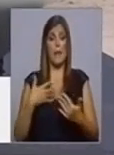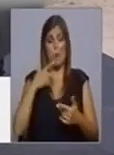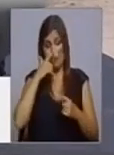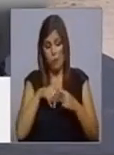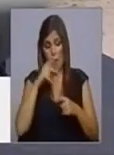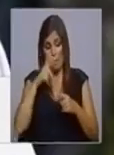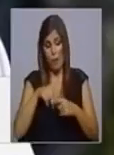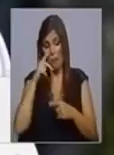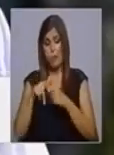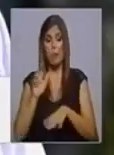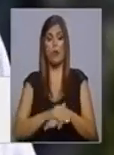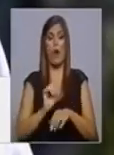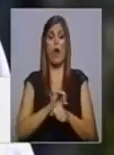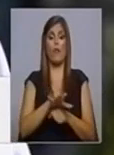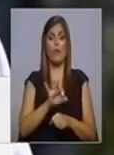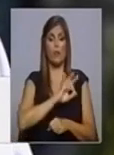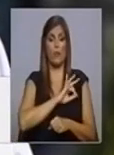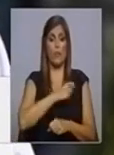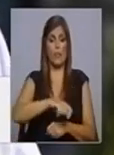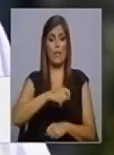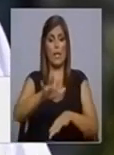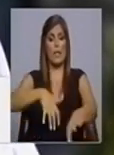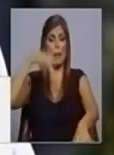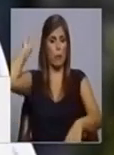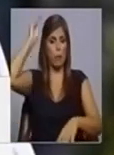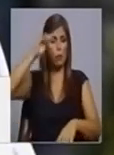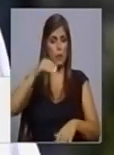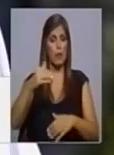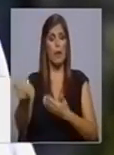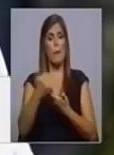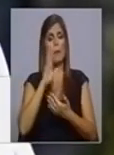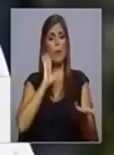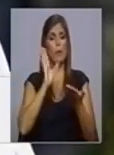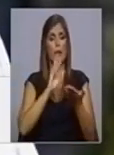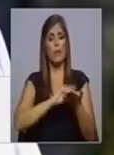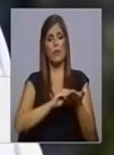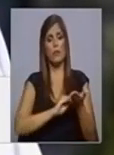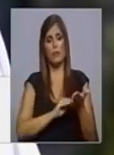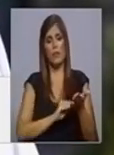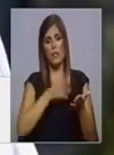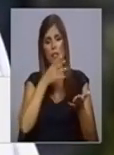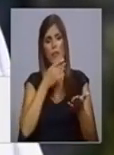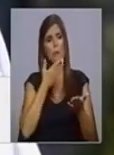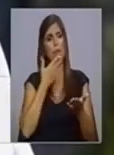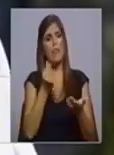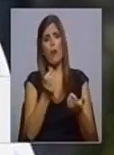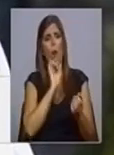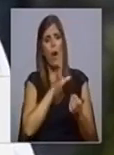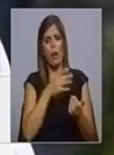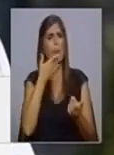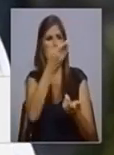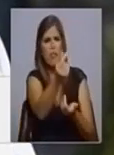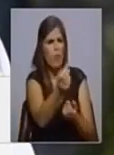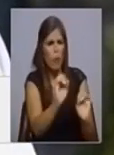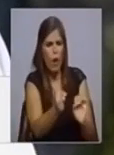causa da pandemia. O Sr. Presidente da Assembleia da República mandou um funcionário escrever uma carta a dizer que não tinha dinheiro. Eu não lhe estava a pedir dinheiro, estava a dizer apenas que